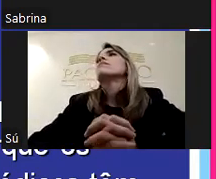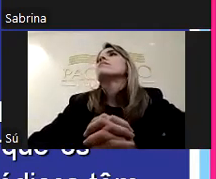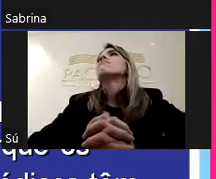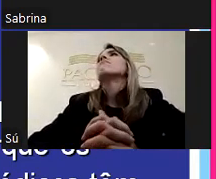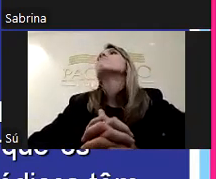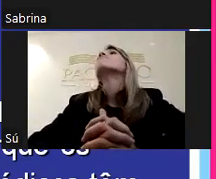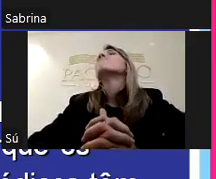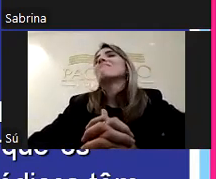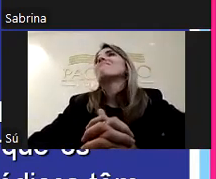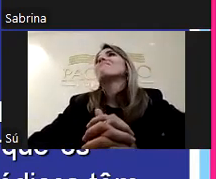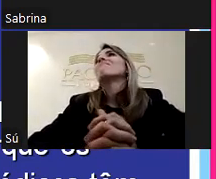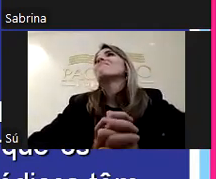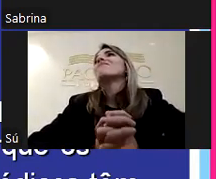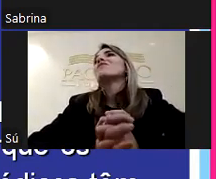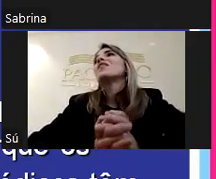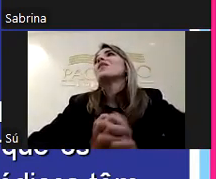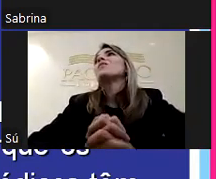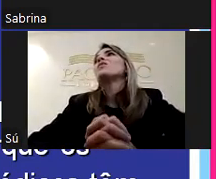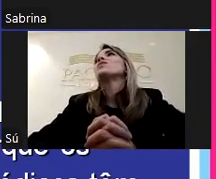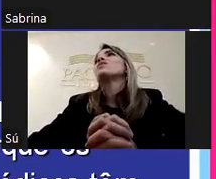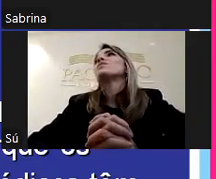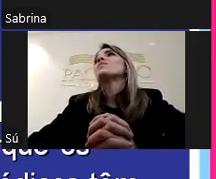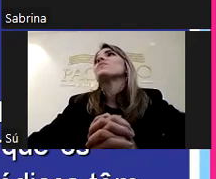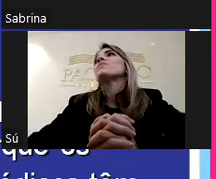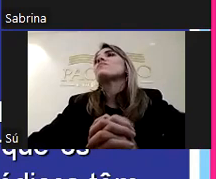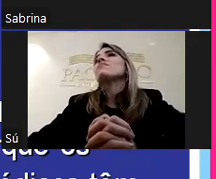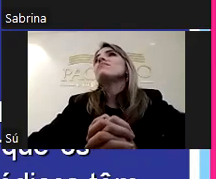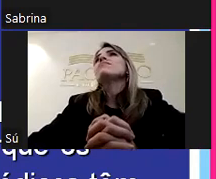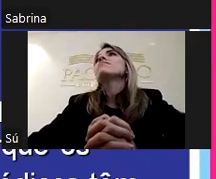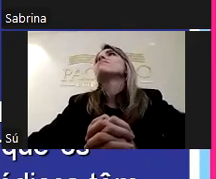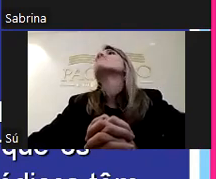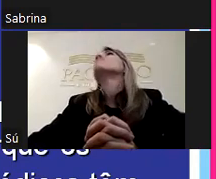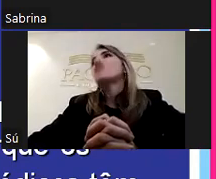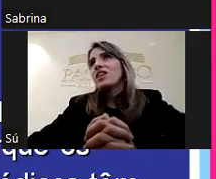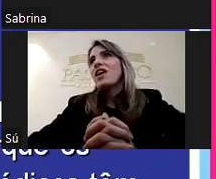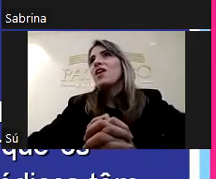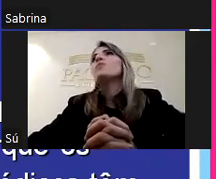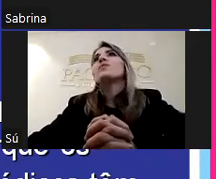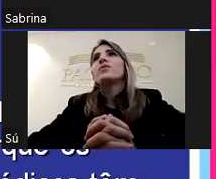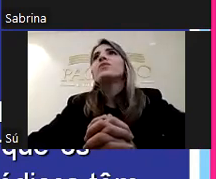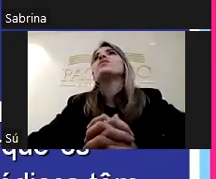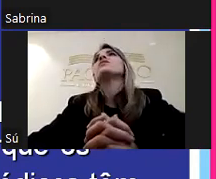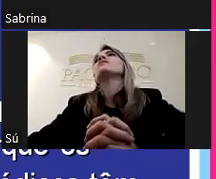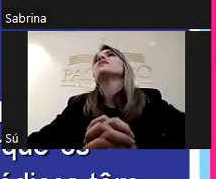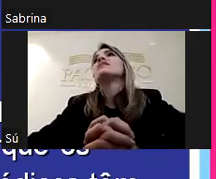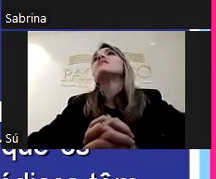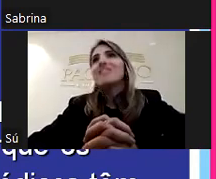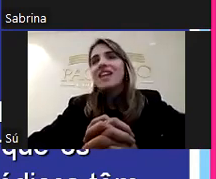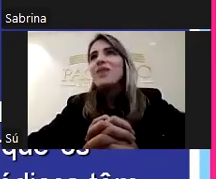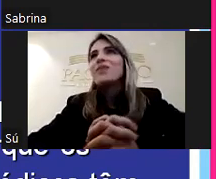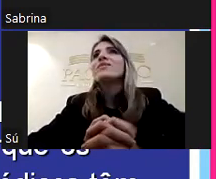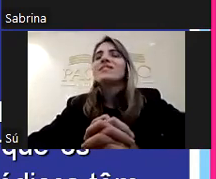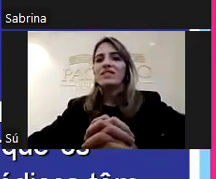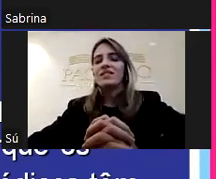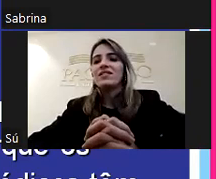Porque eles necessitam para trabalhar serem saudáveis, para o coração ficar saudável. Mesmo depois de um